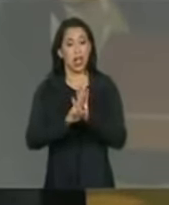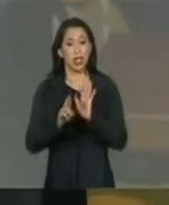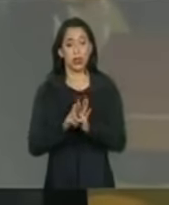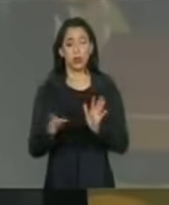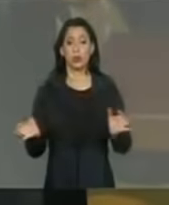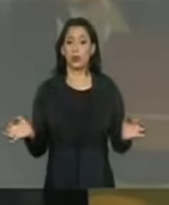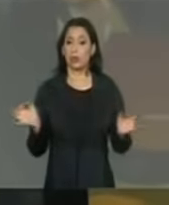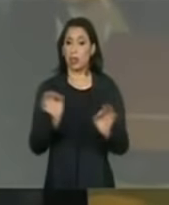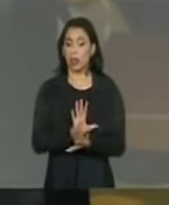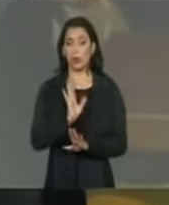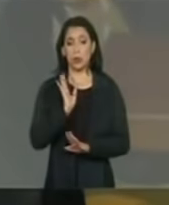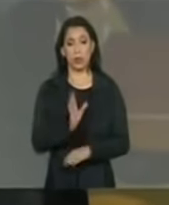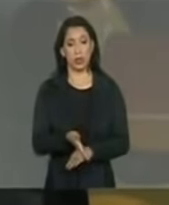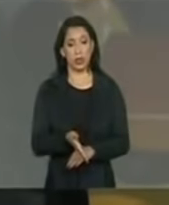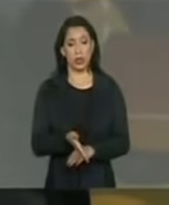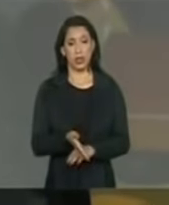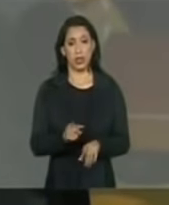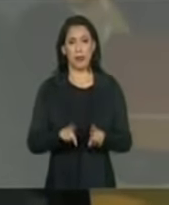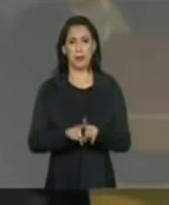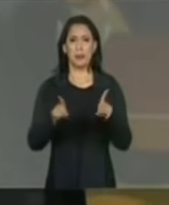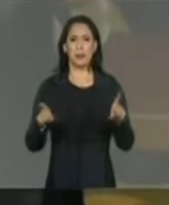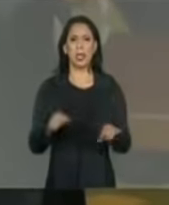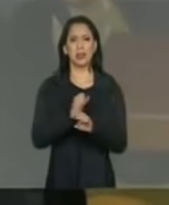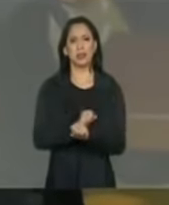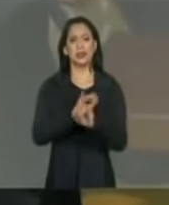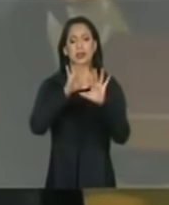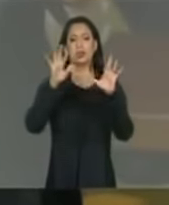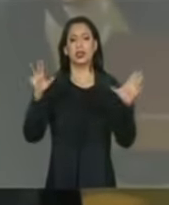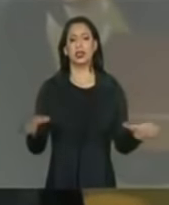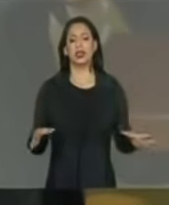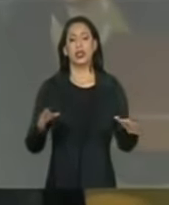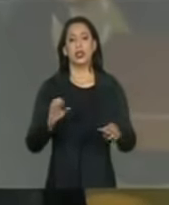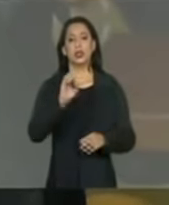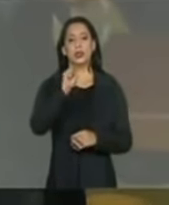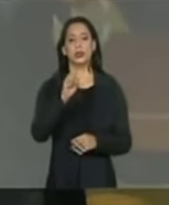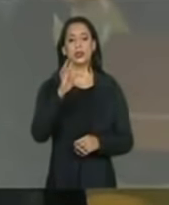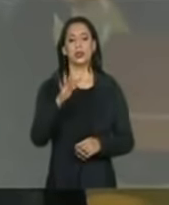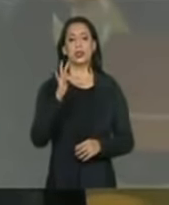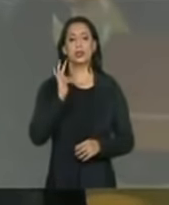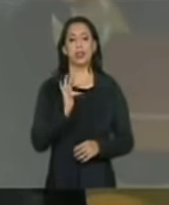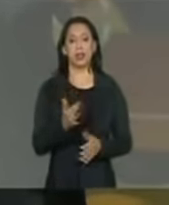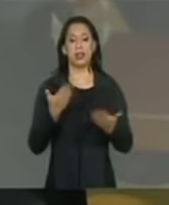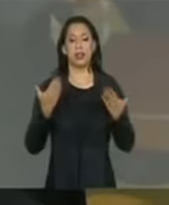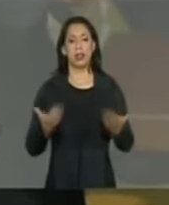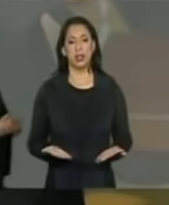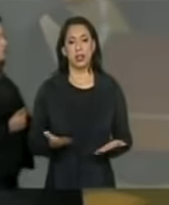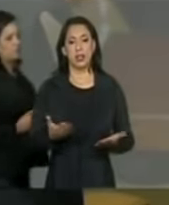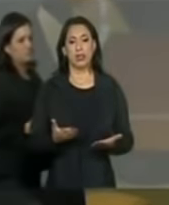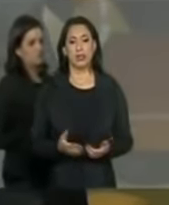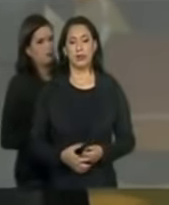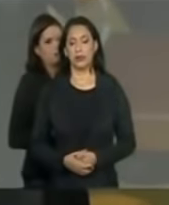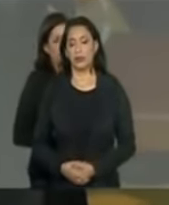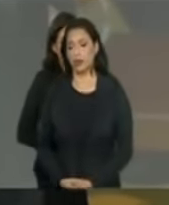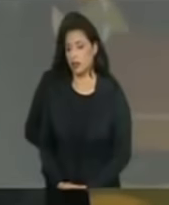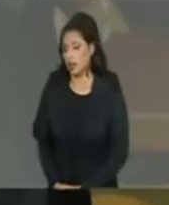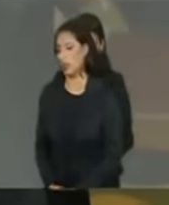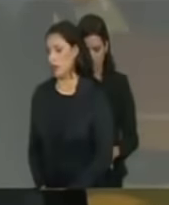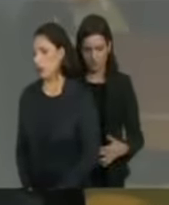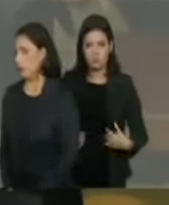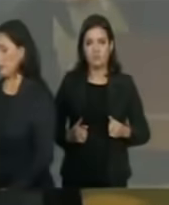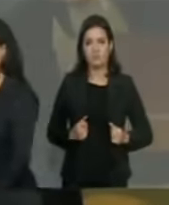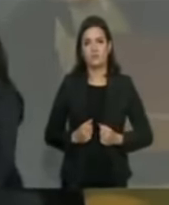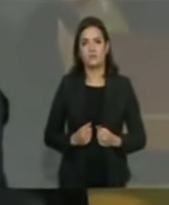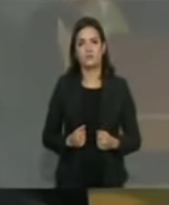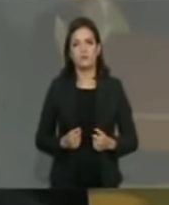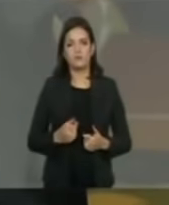desfazer mais clara a posição do supremo tribunal federal na palavra autorizada do saudoso ministro